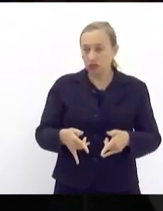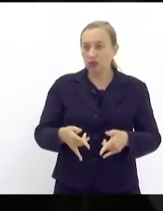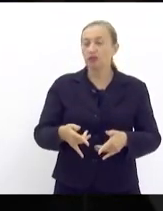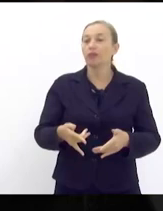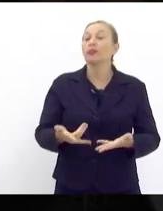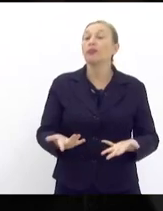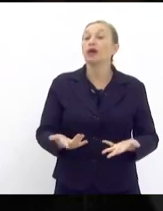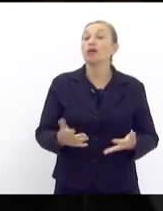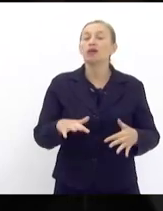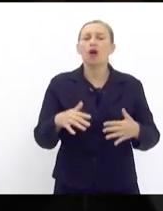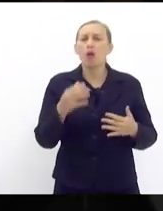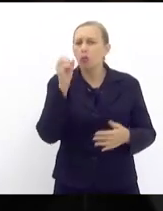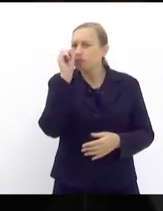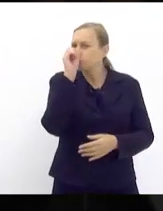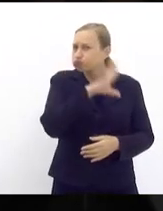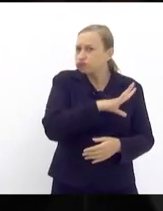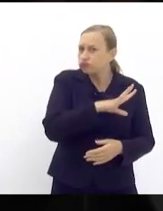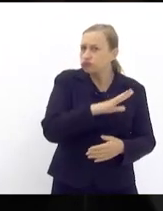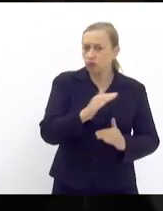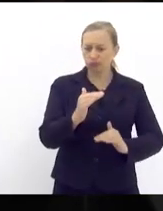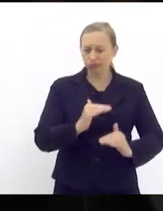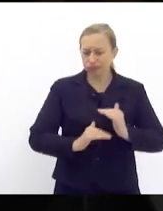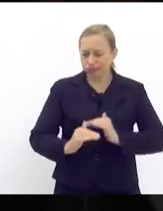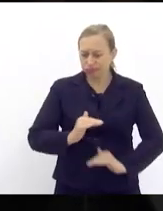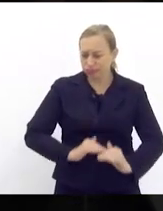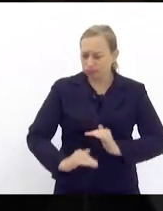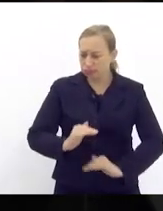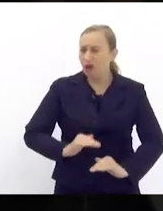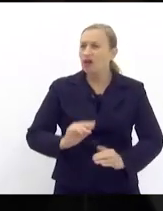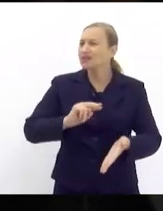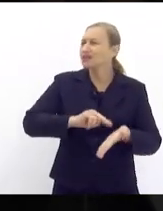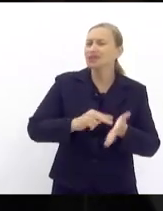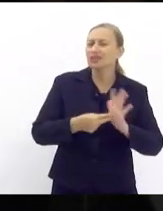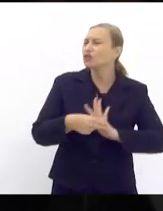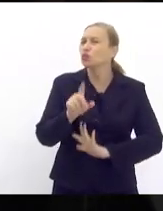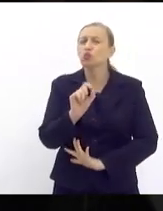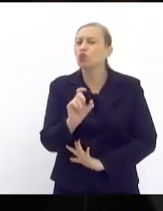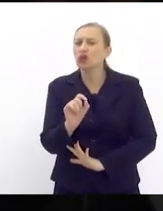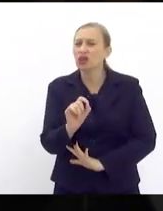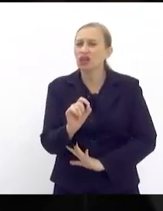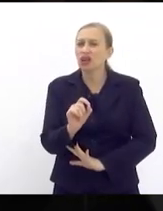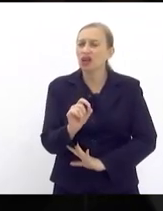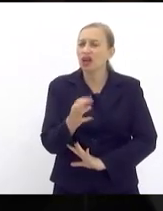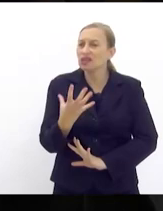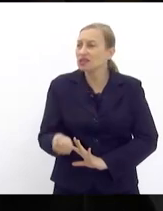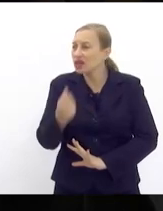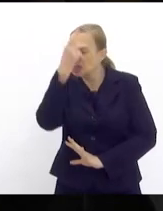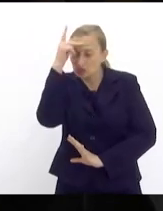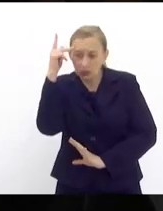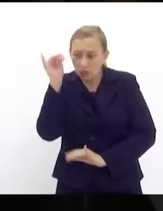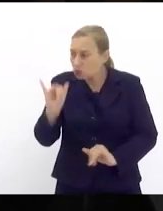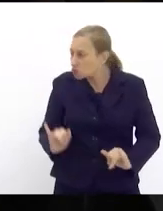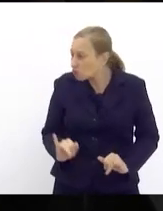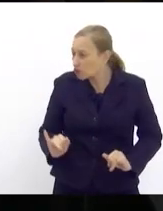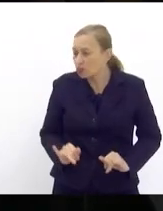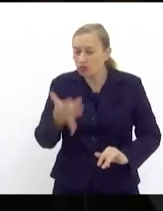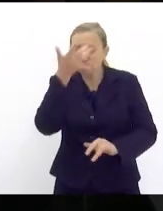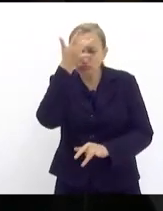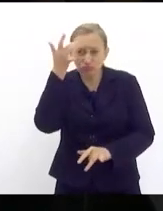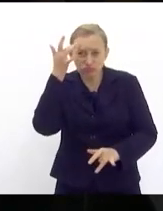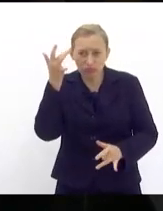Isso é um absurdo é um retrocesso significa considerar que as pessoas em sofrimento psíquico